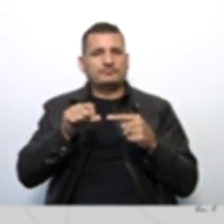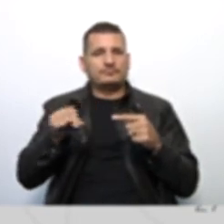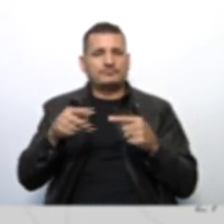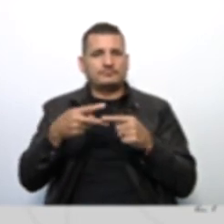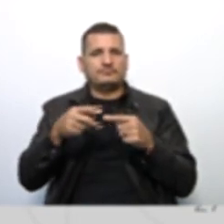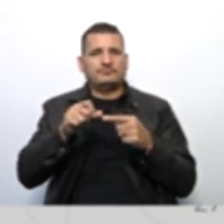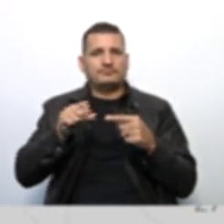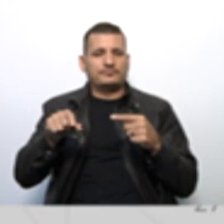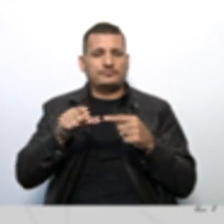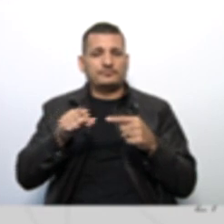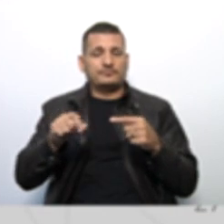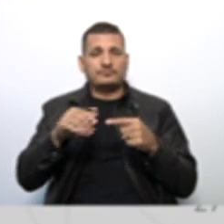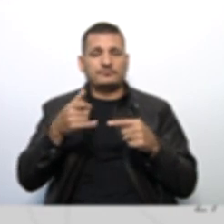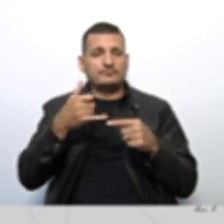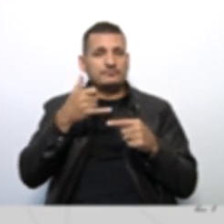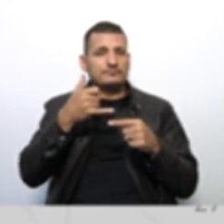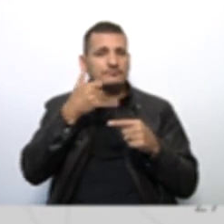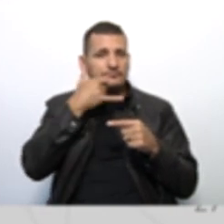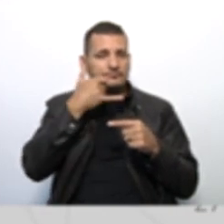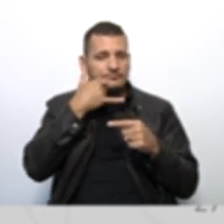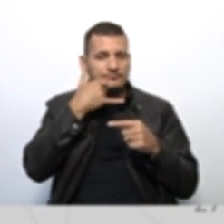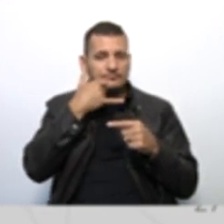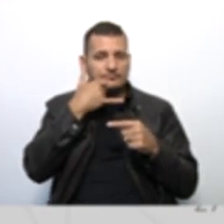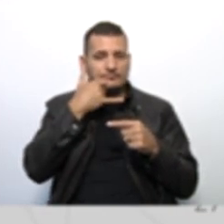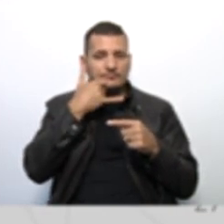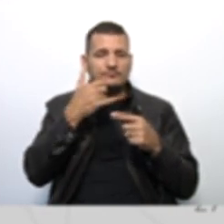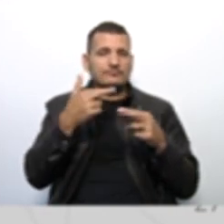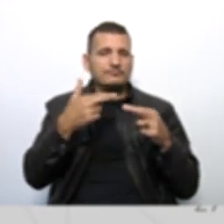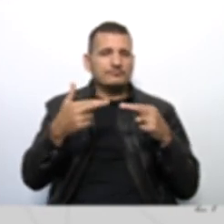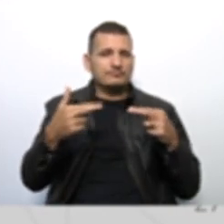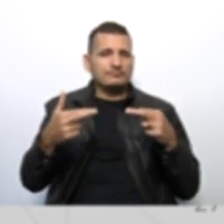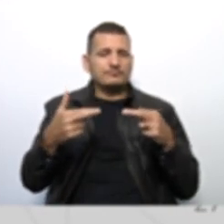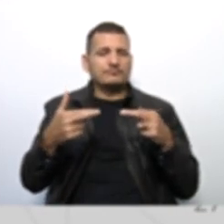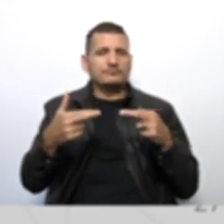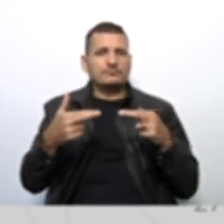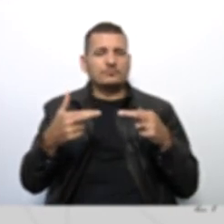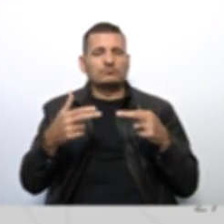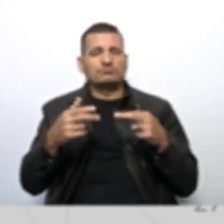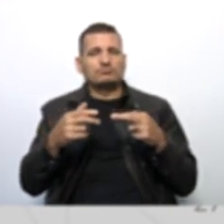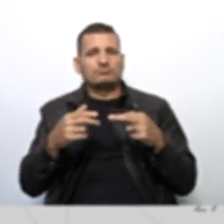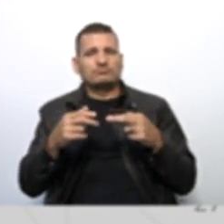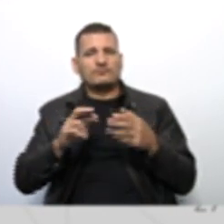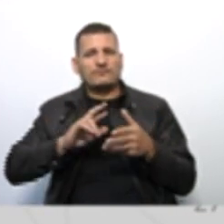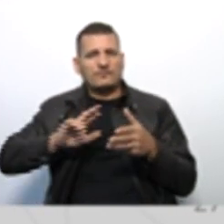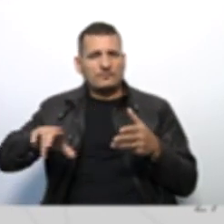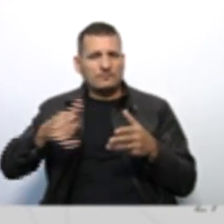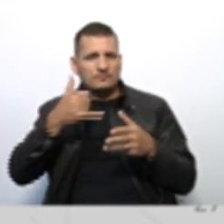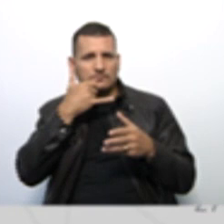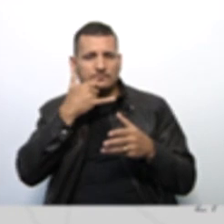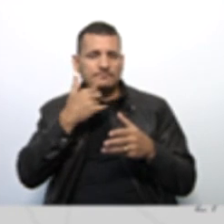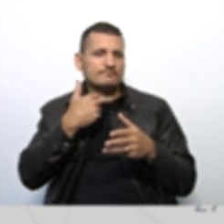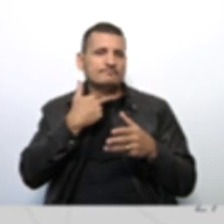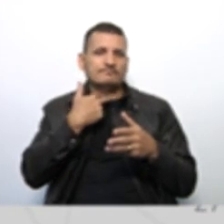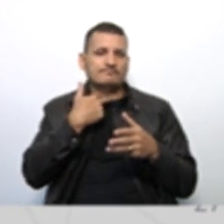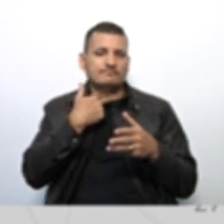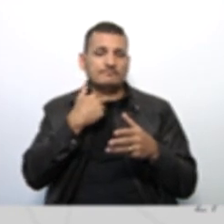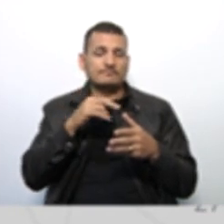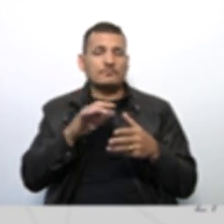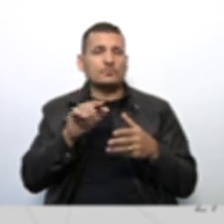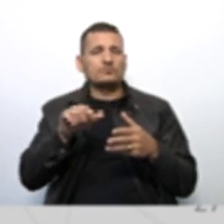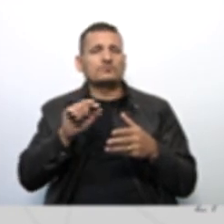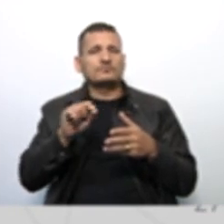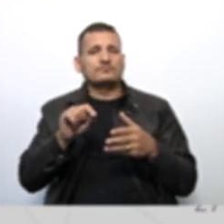redezinha entre um celular e outro, eu posso interligar mais de um celular, pessoal. Então, nós estamos criando e